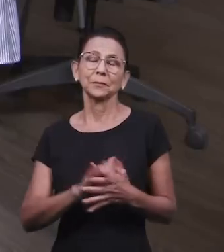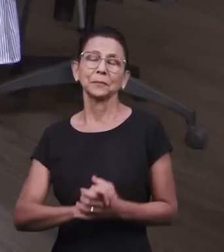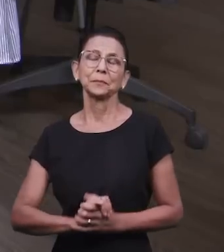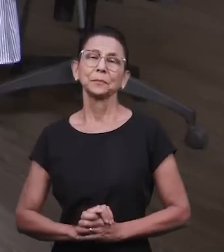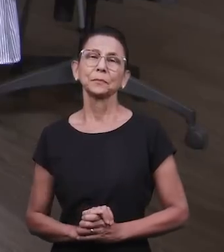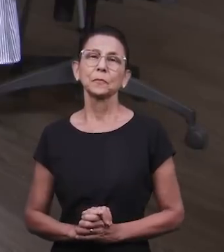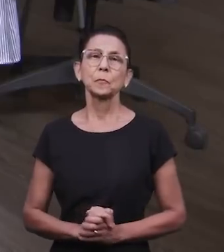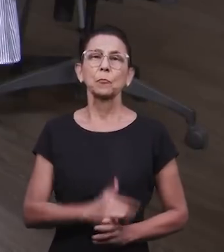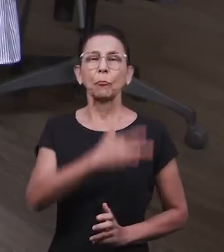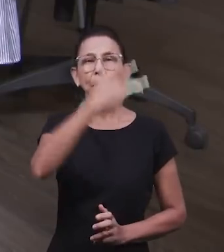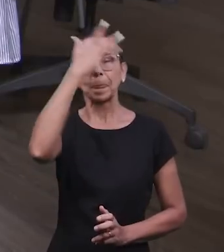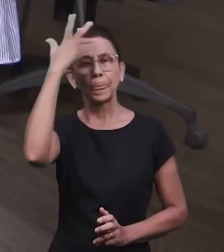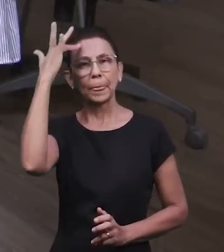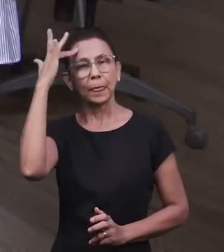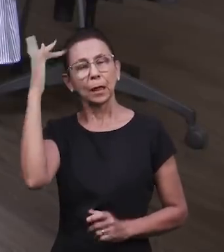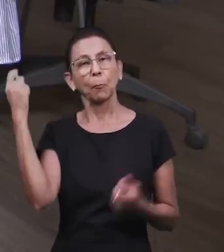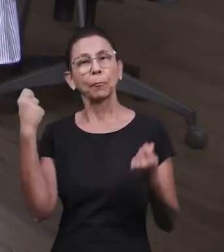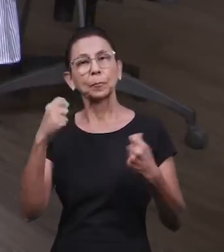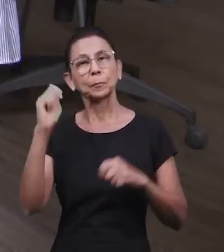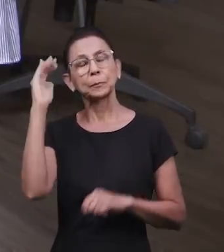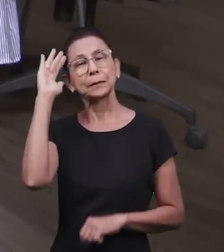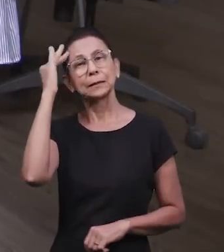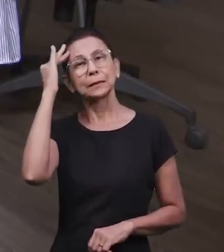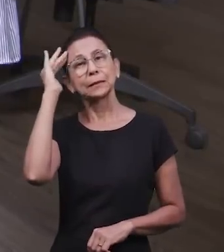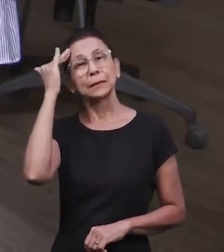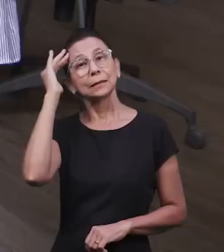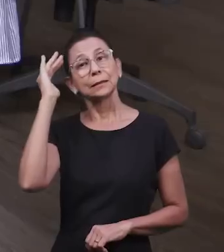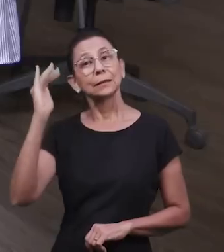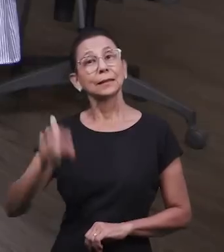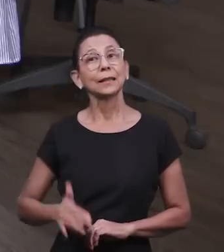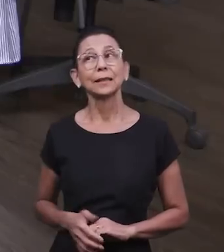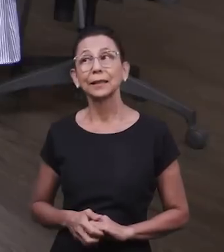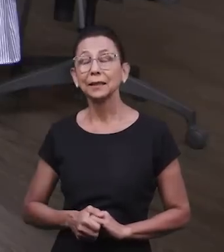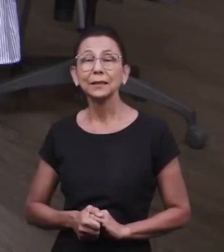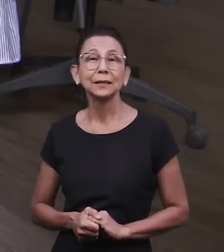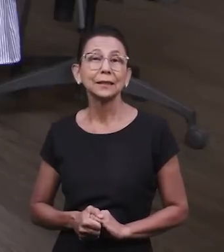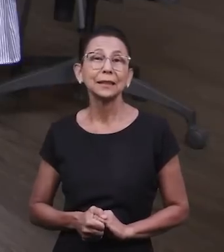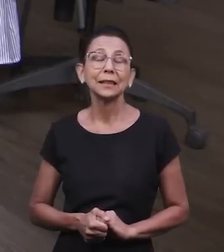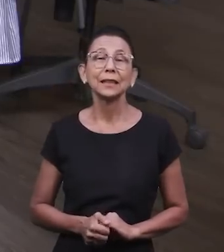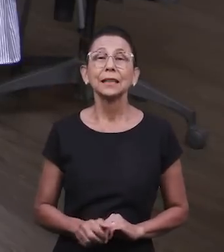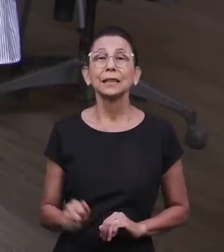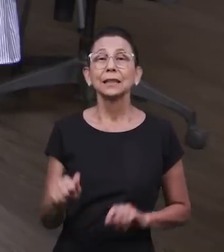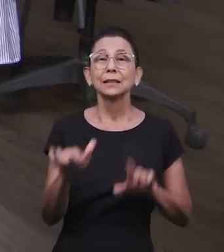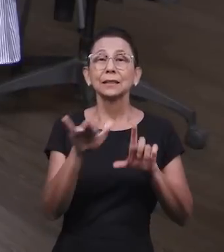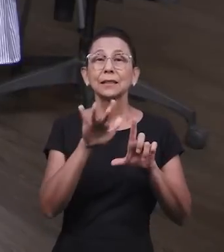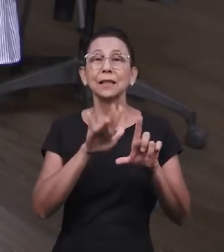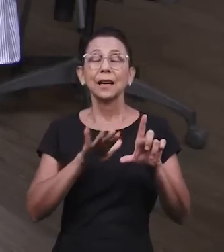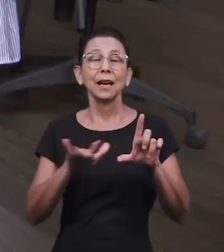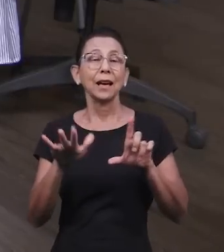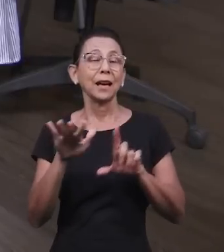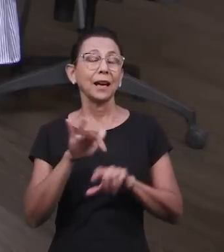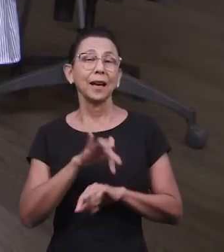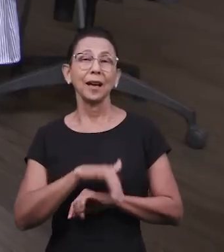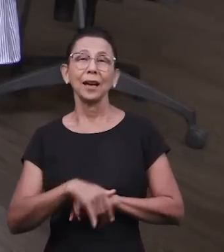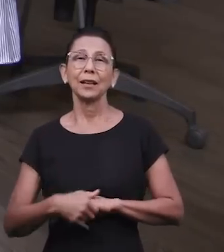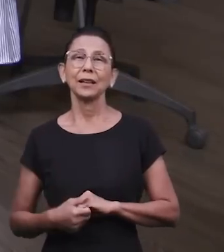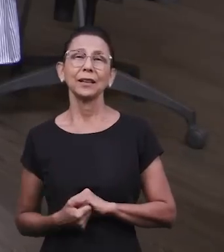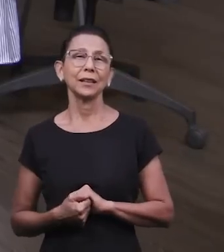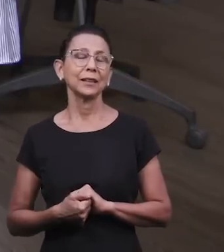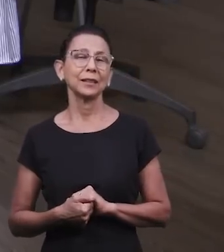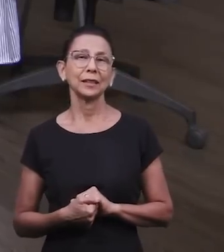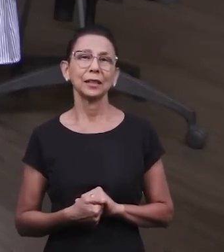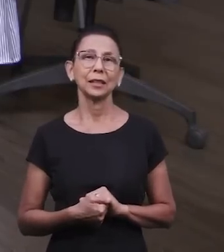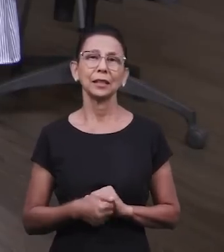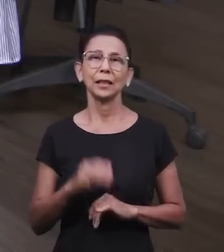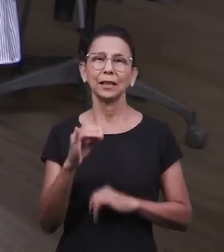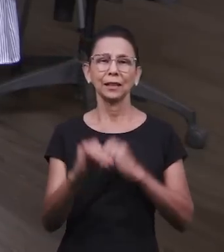pessoas precisam entender que aquilo ali é virtual. É isso mesmo? É isso mesmo. Essa separação é muito importante.